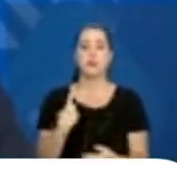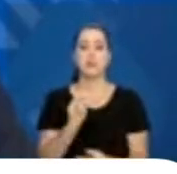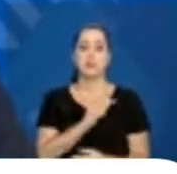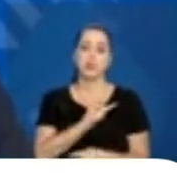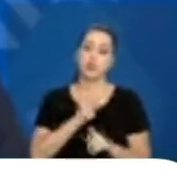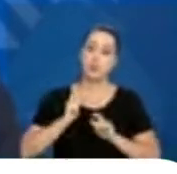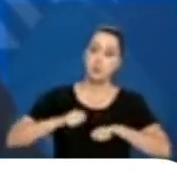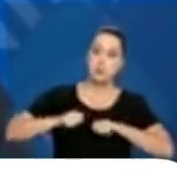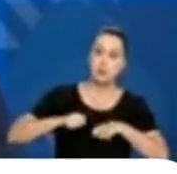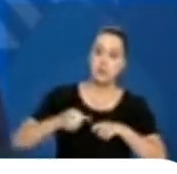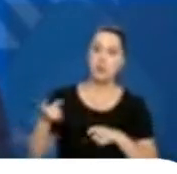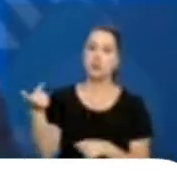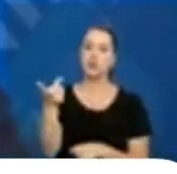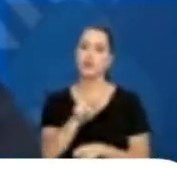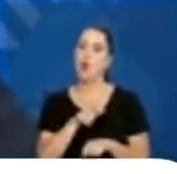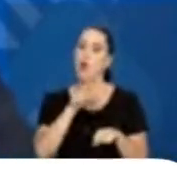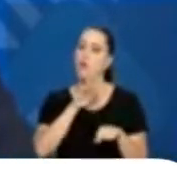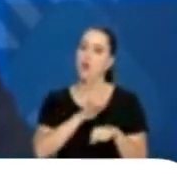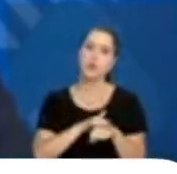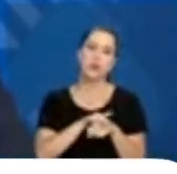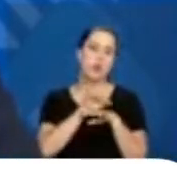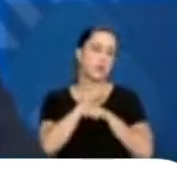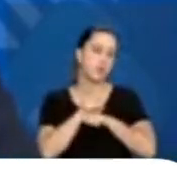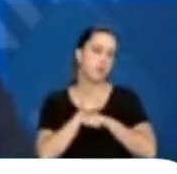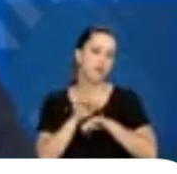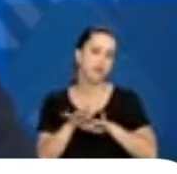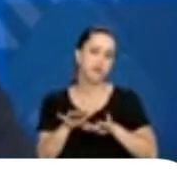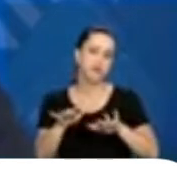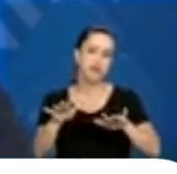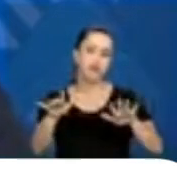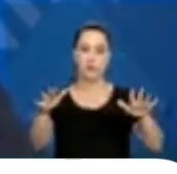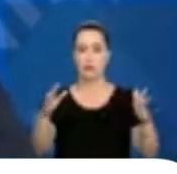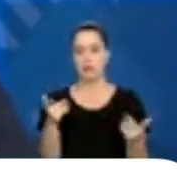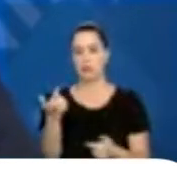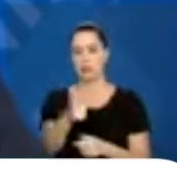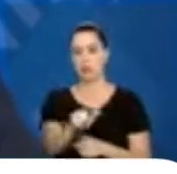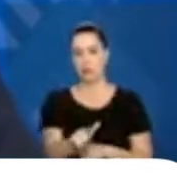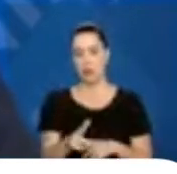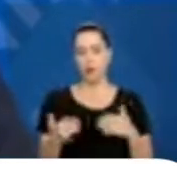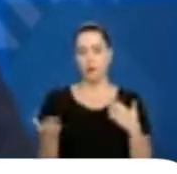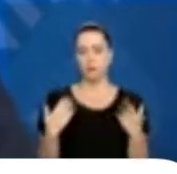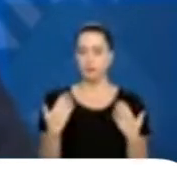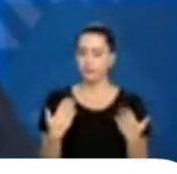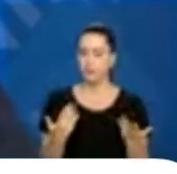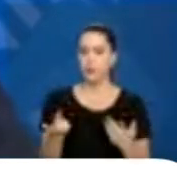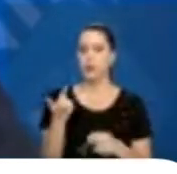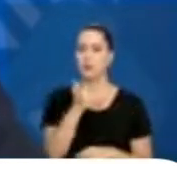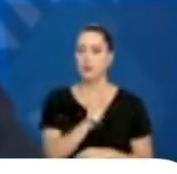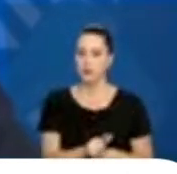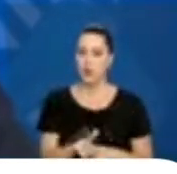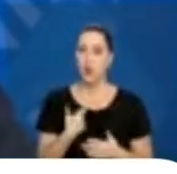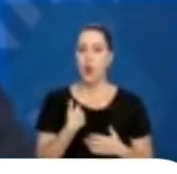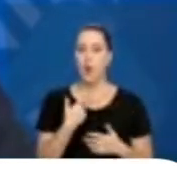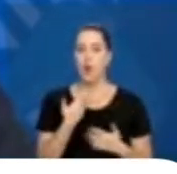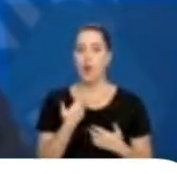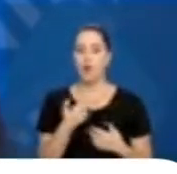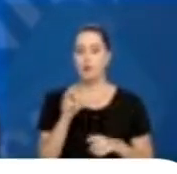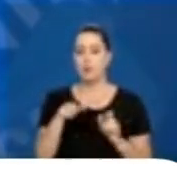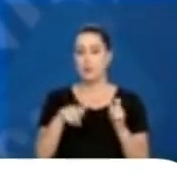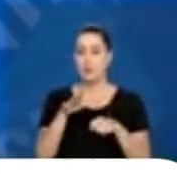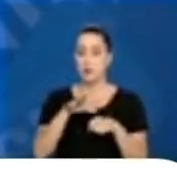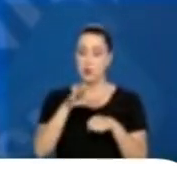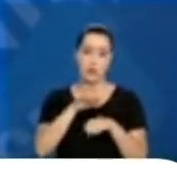risco em mente, para que o sistema esteja mais estruturado e preparado caso você tenha uma retomada de casos de infecção,